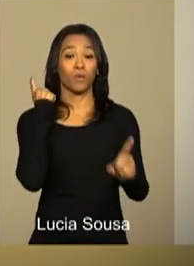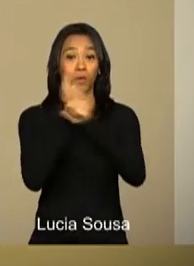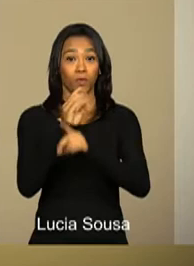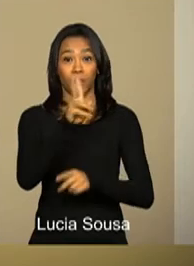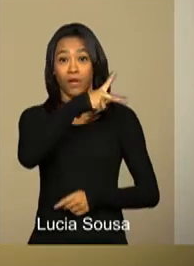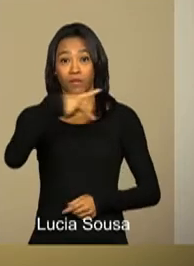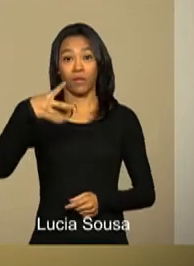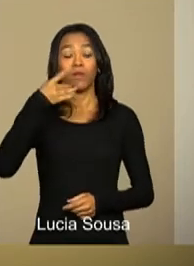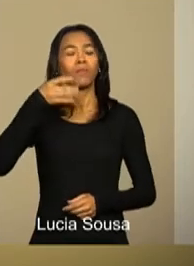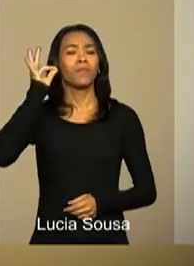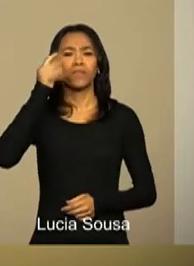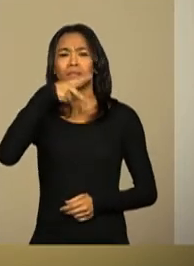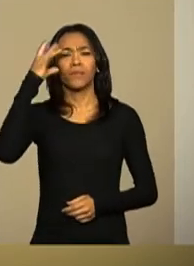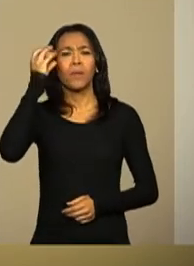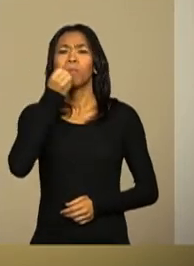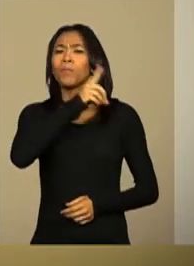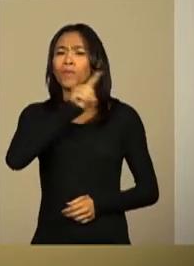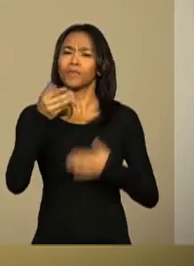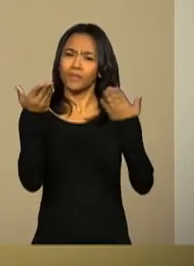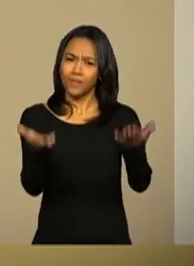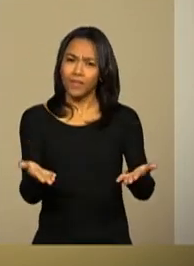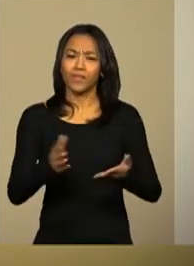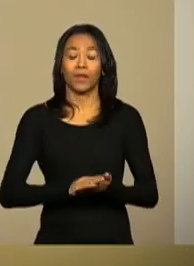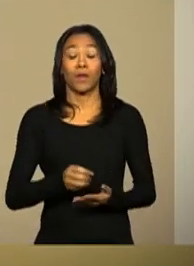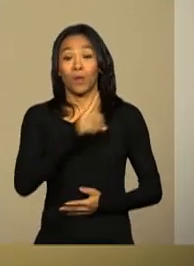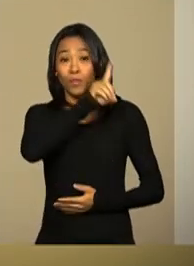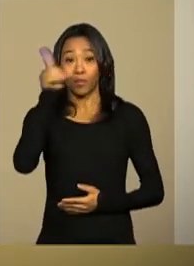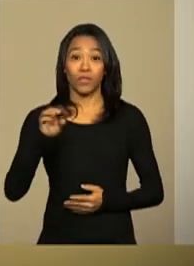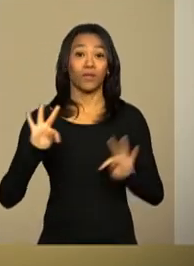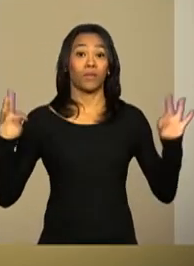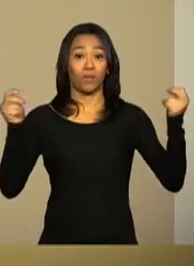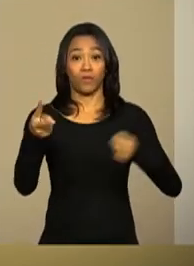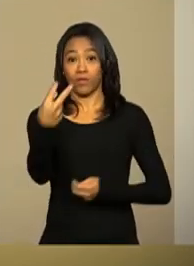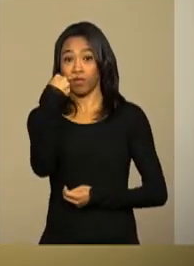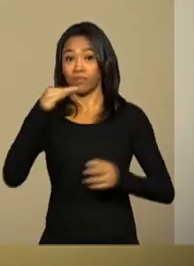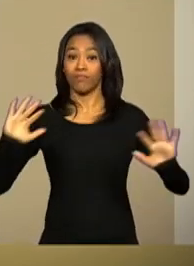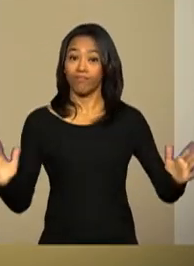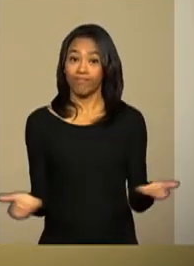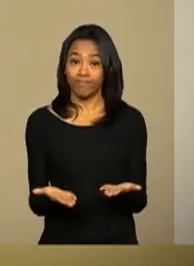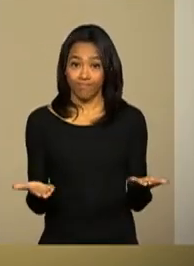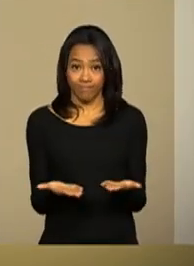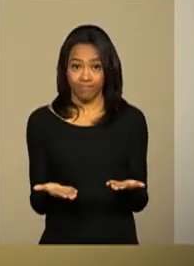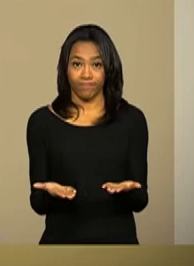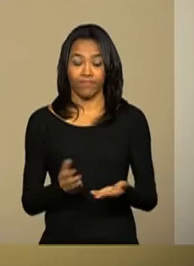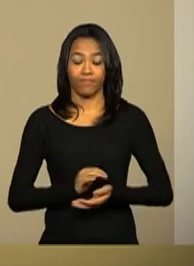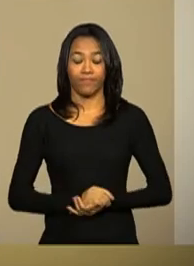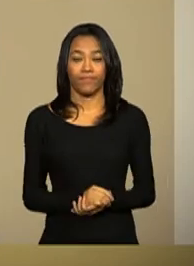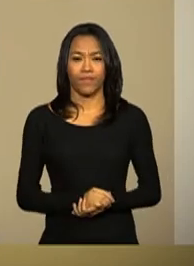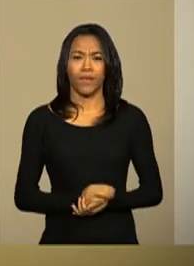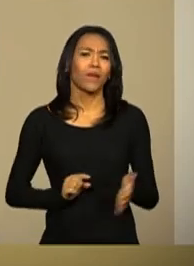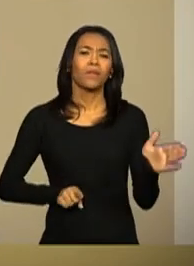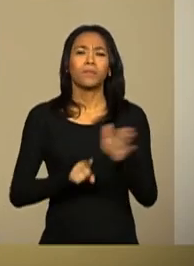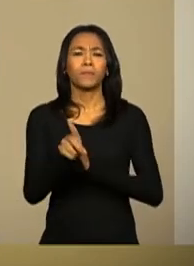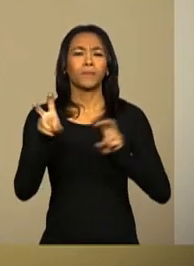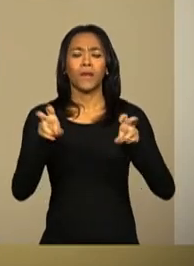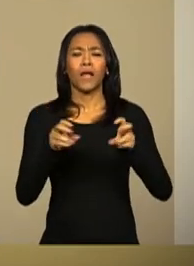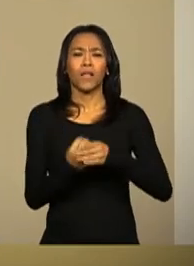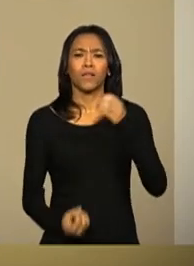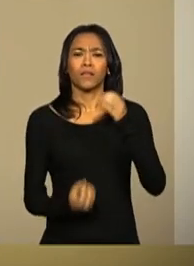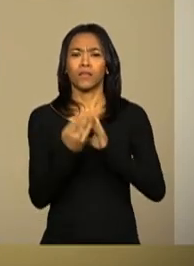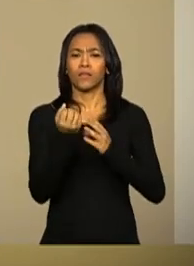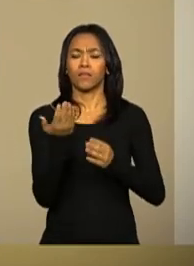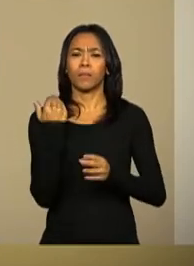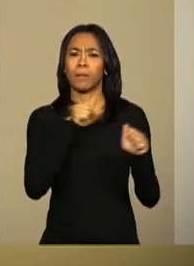café com a presidenta Dilma Bom dia apresenta Bom dia Luciane bom dia para você que nos acompanha aqui no café hoje a senhora